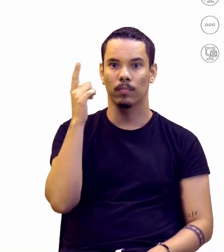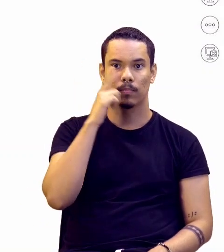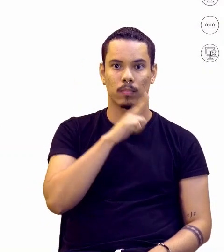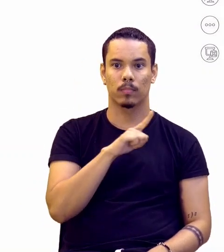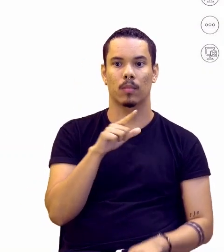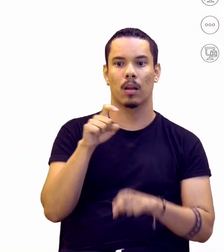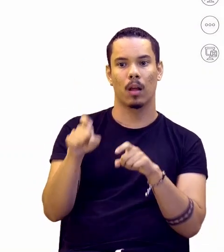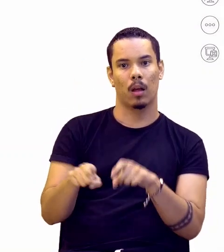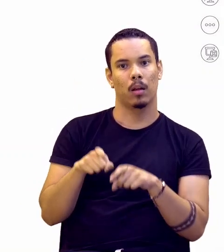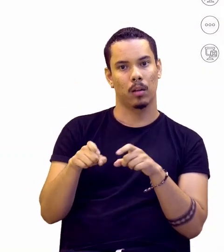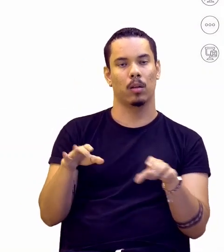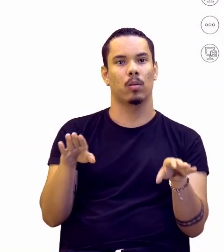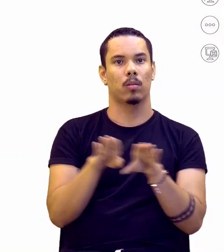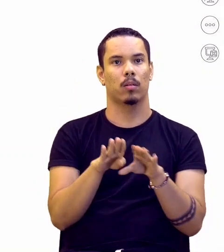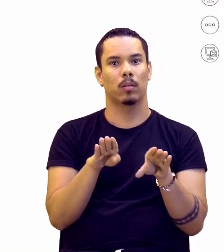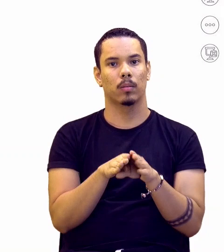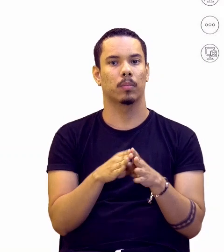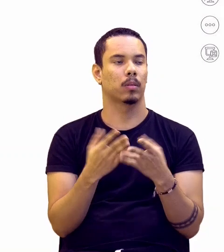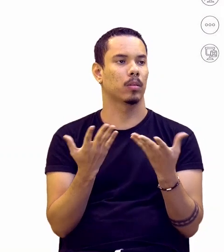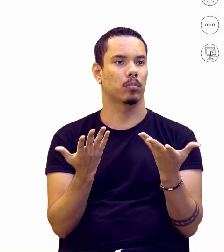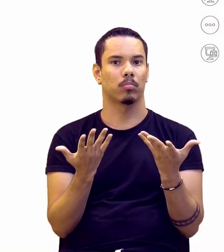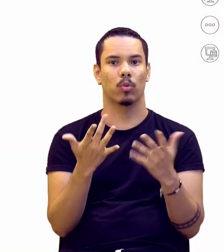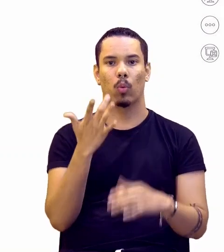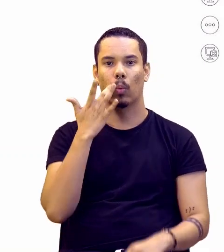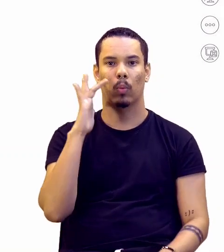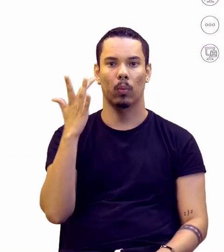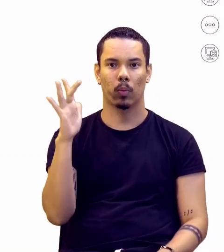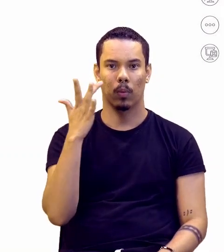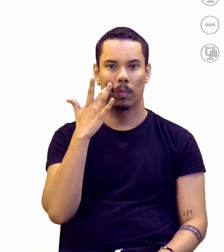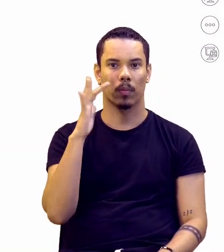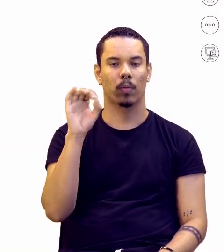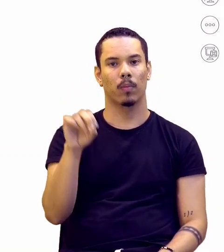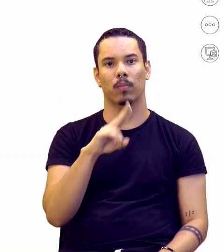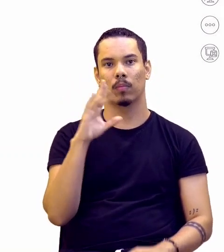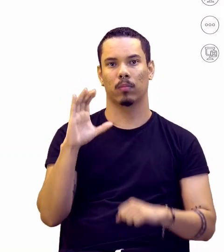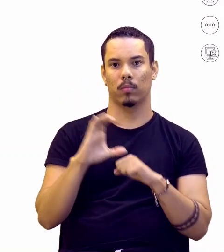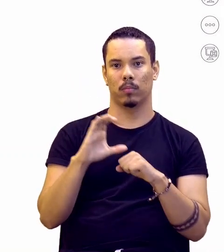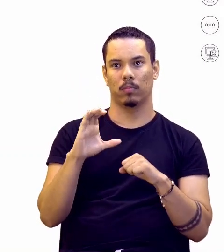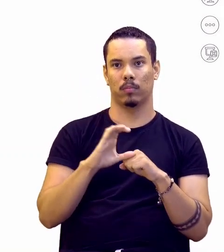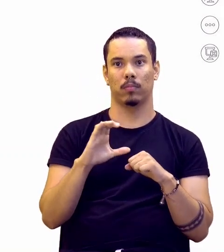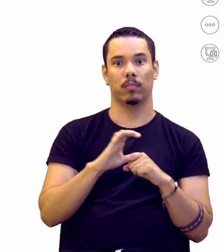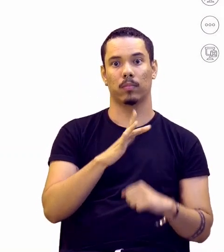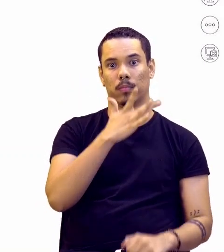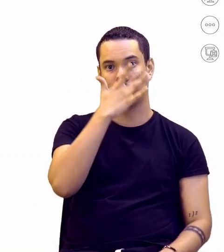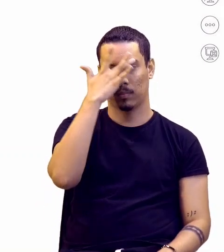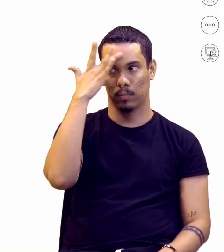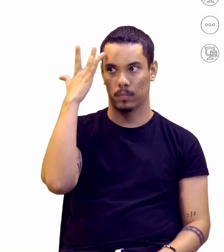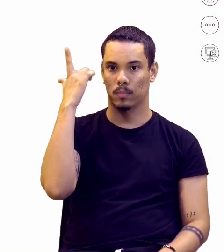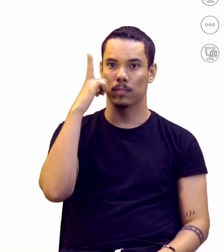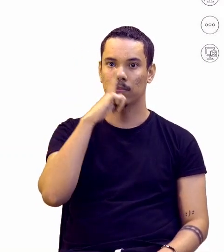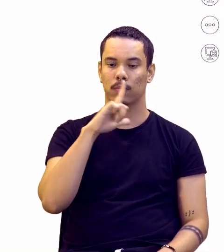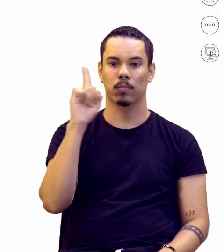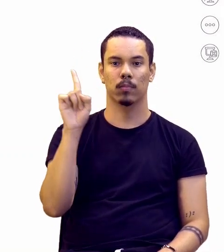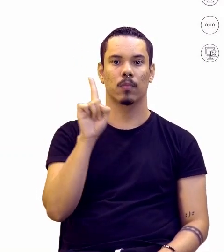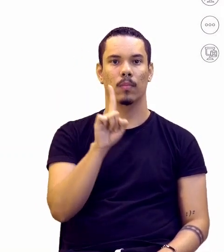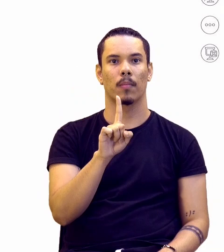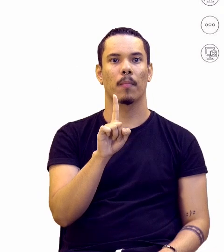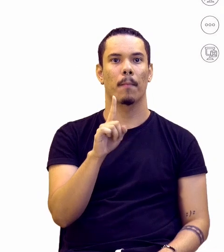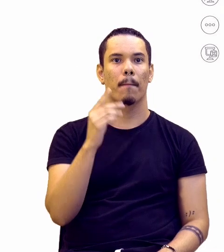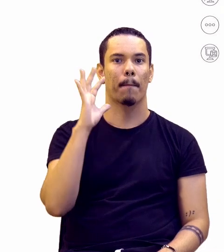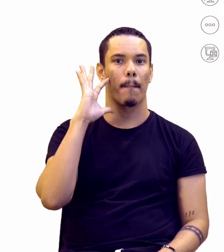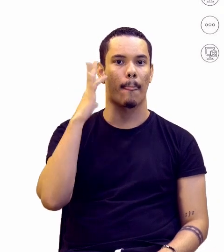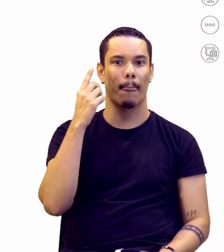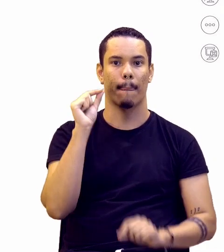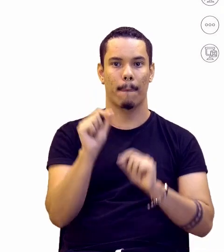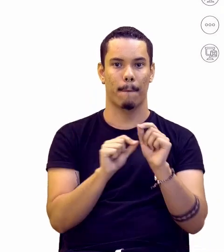seja pelo ciclo do ouro, ciclo da cassiterita, as pessoas vêm para fazer um pé